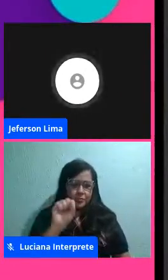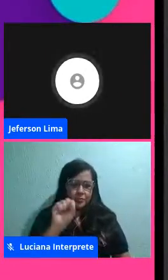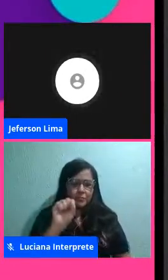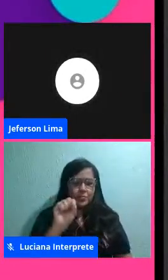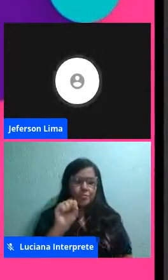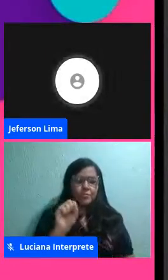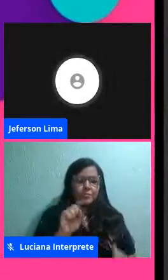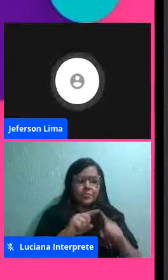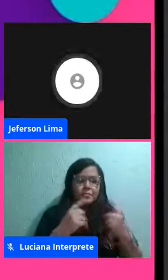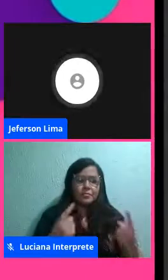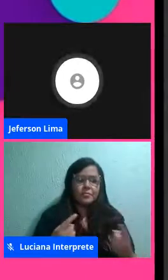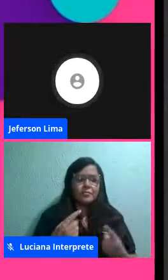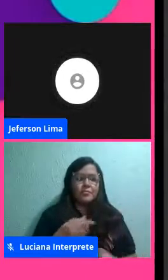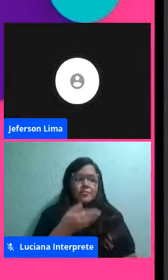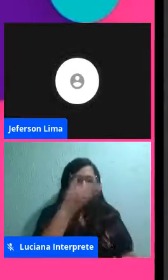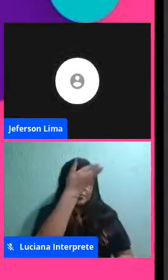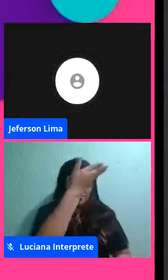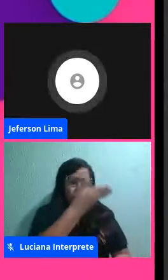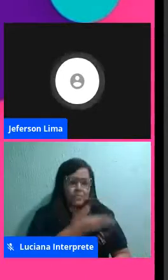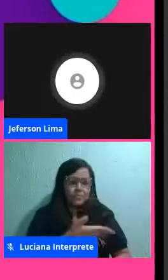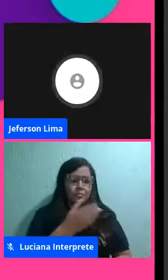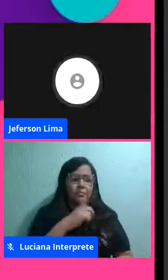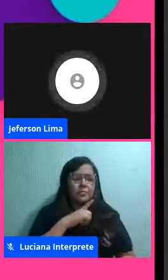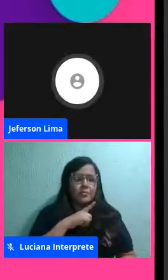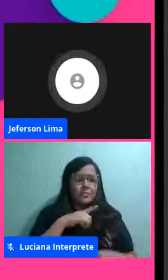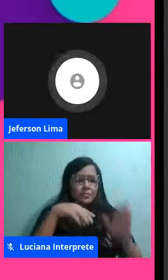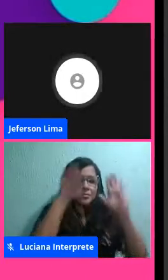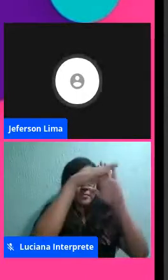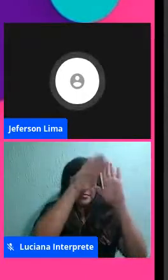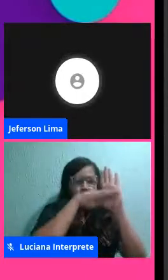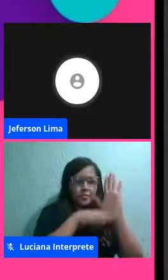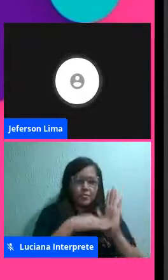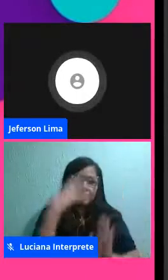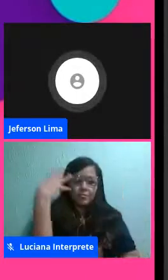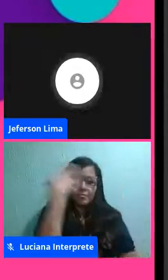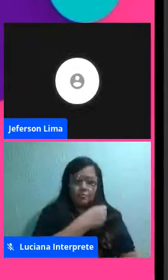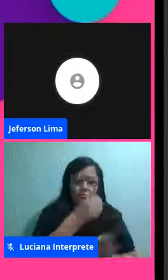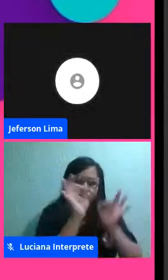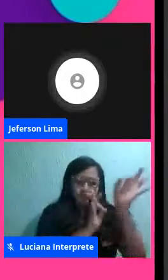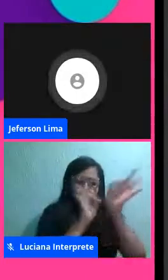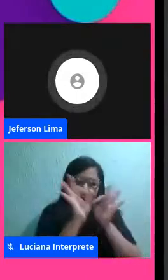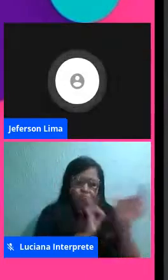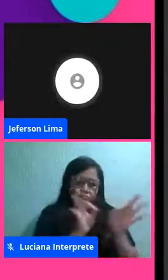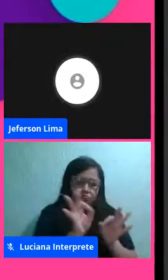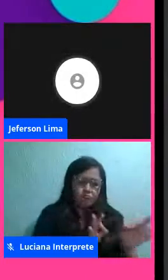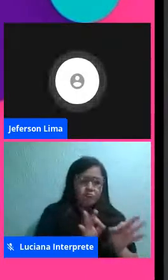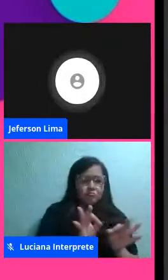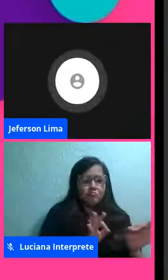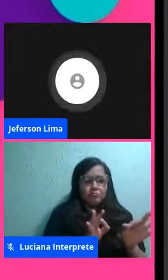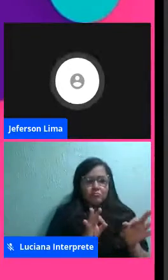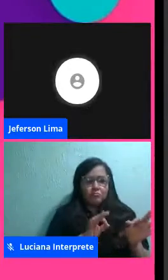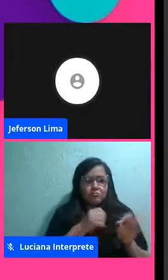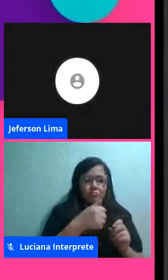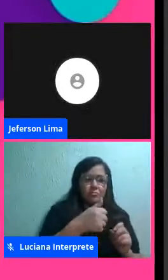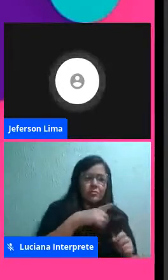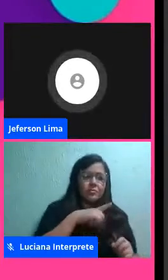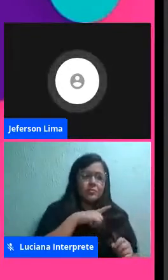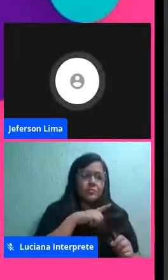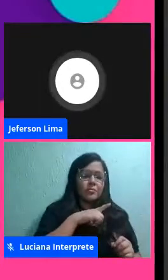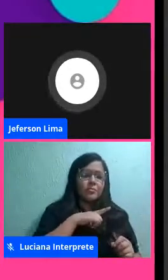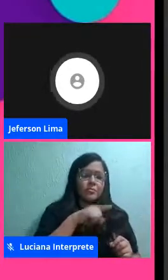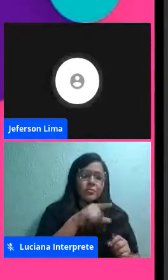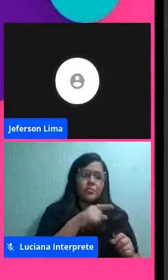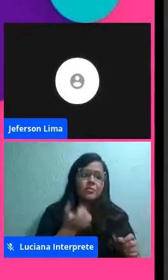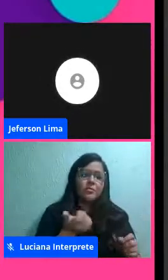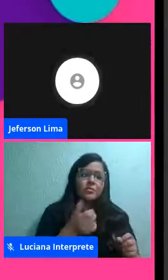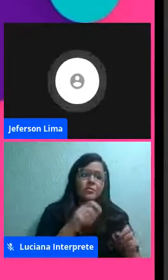E aqui está nosso projeto bonitinho. Eu vou vir aqui em terminal, vou abrir no terminal. Belezinha? Temos um terminal aqui. Temos nosso